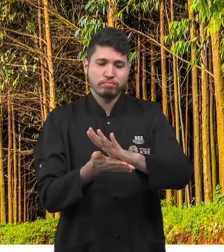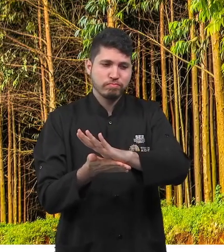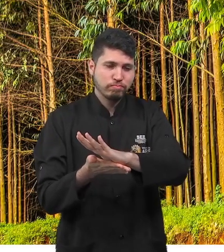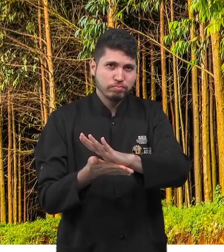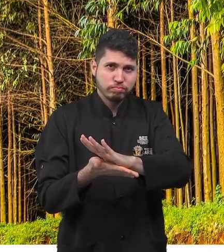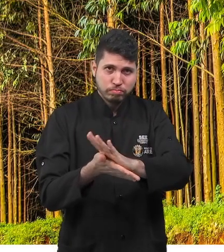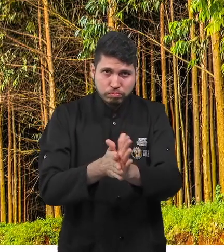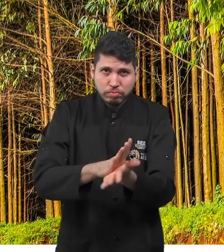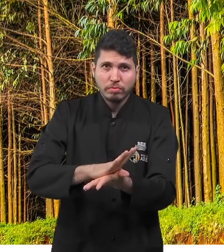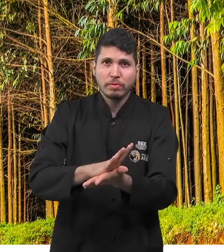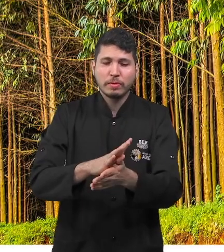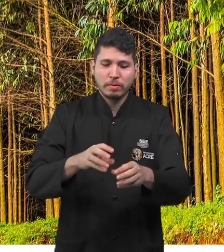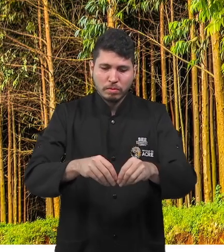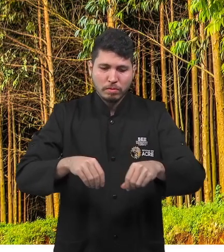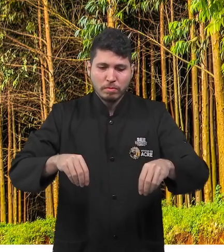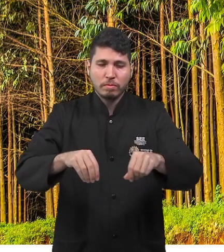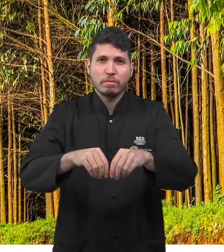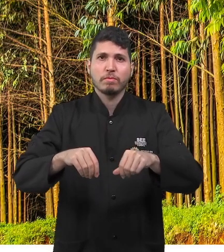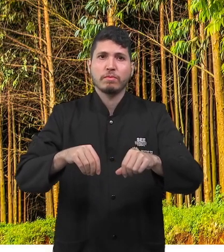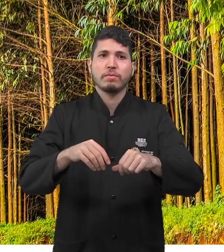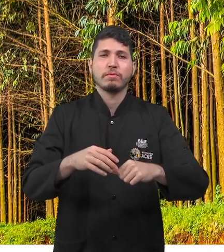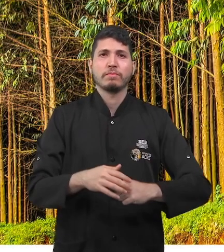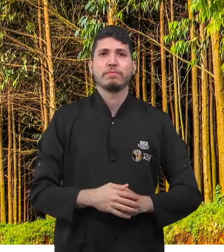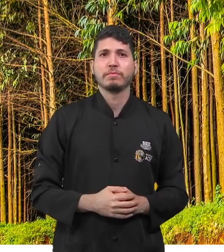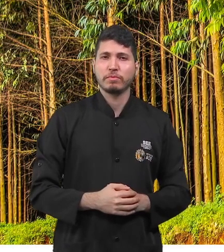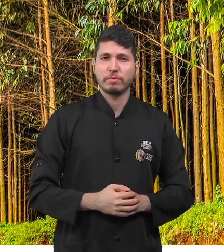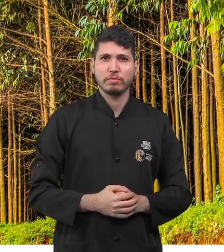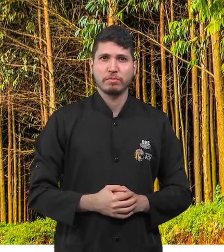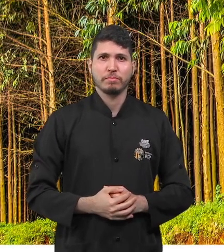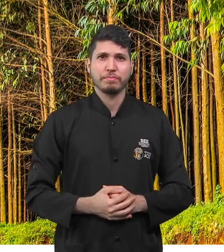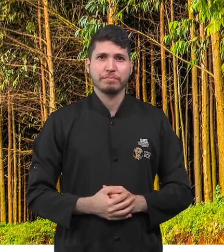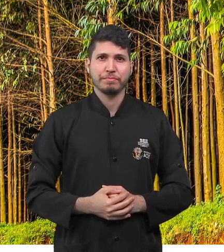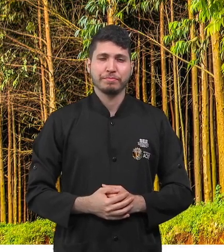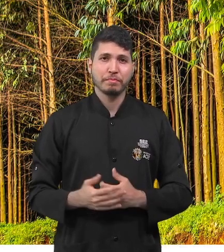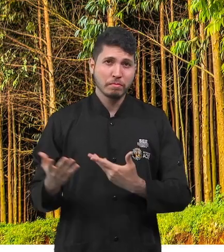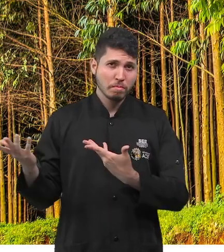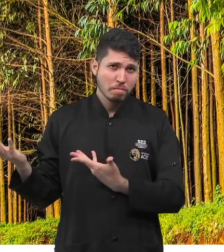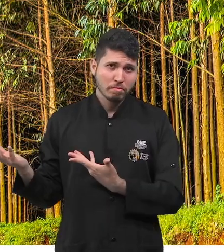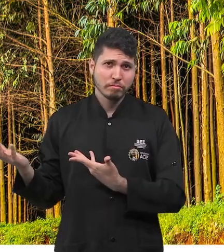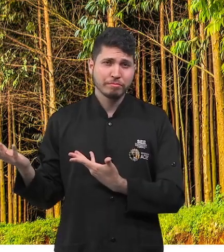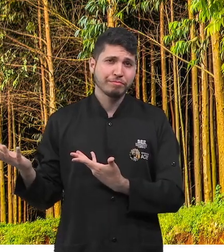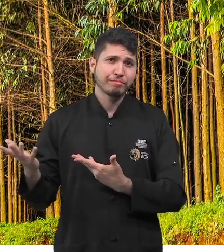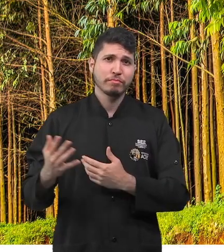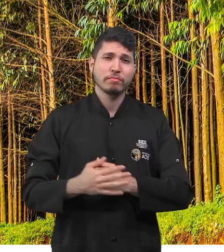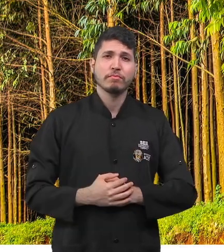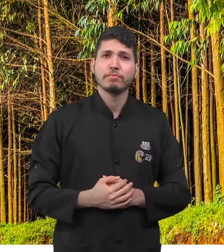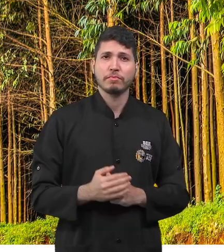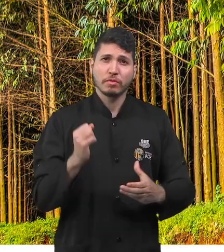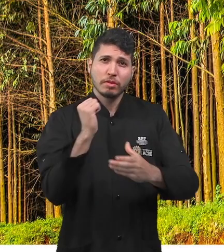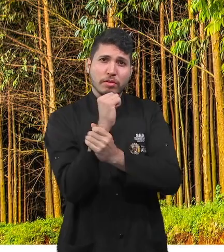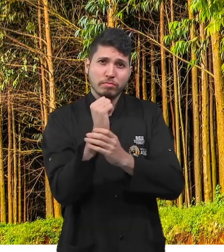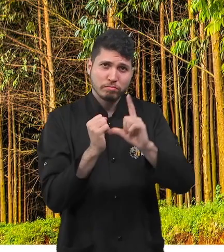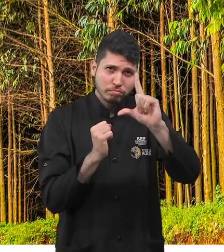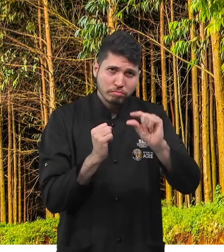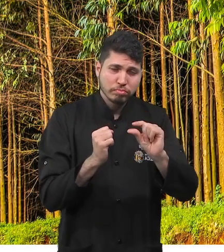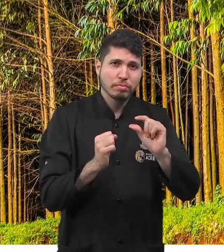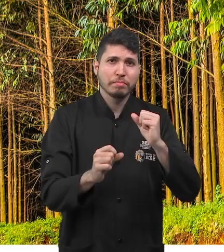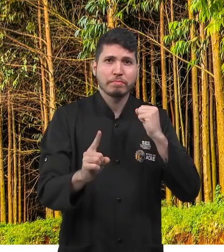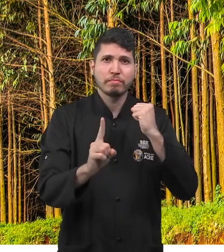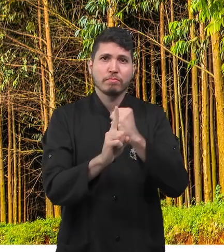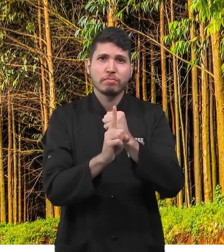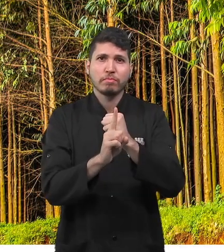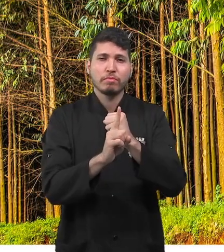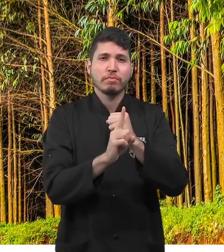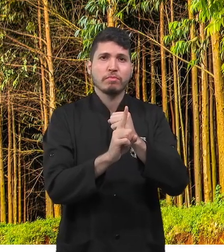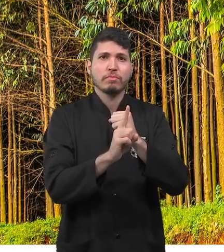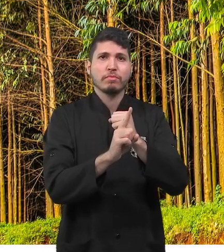Adoção de um conjunto de técnicas que garantem a exploração de baixo impacto. Isso faz com que a floresta se mantenha de pé